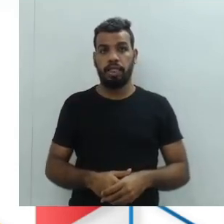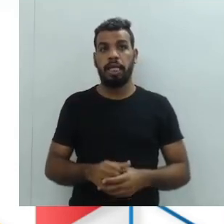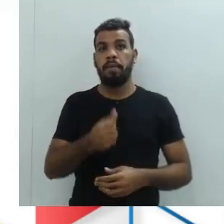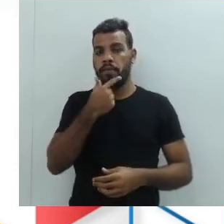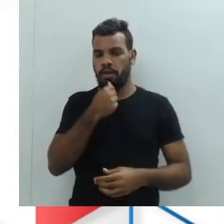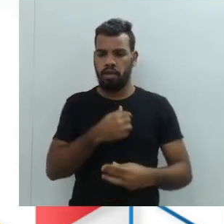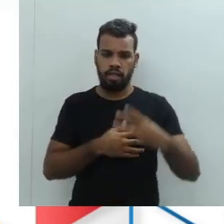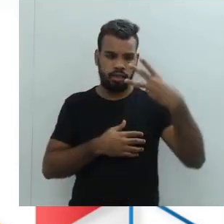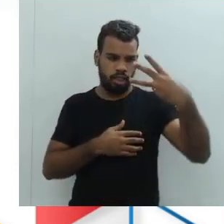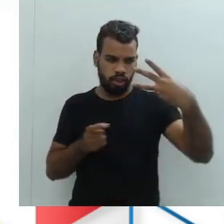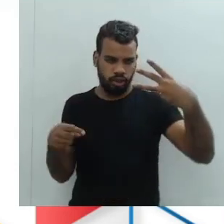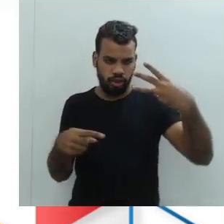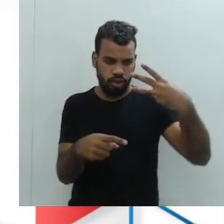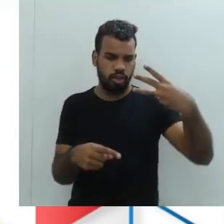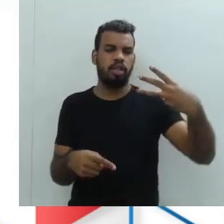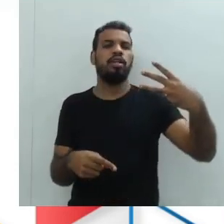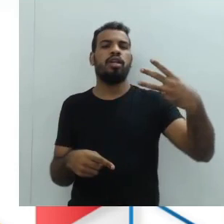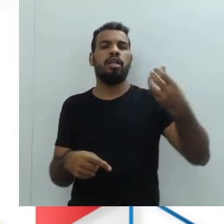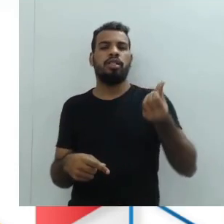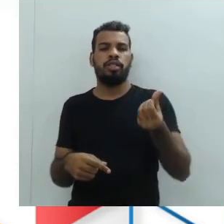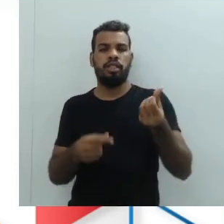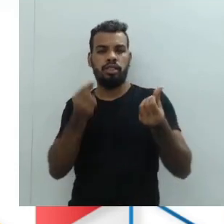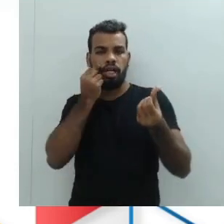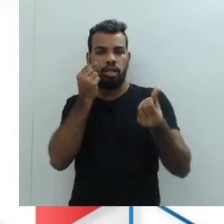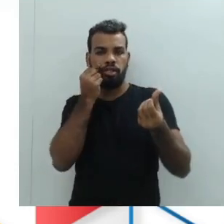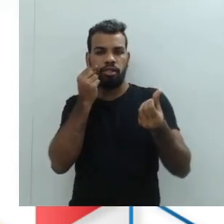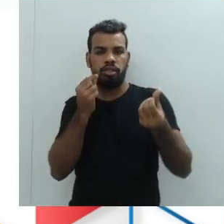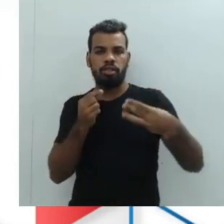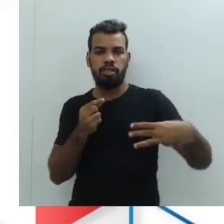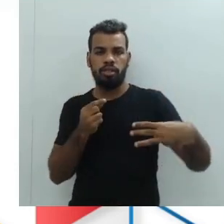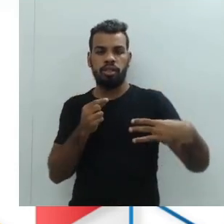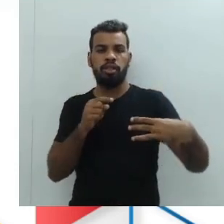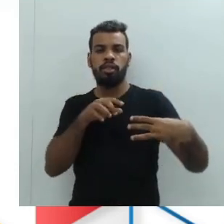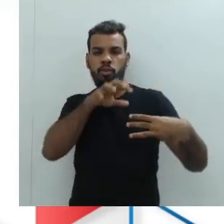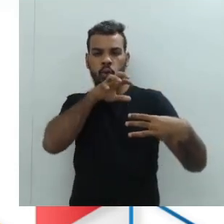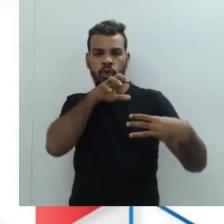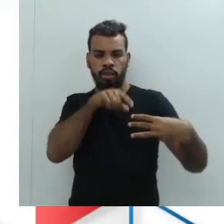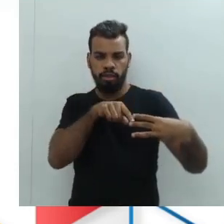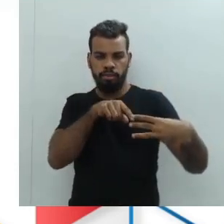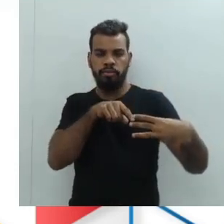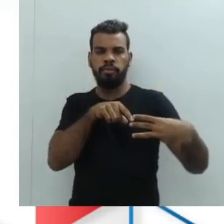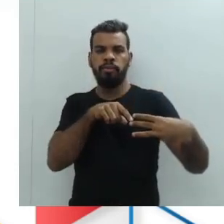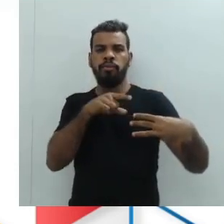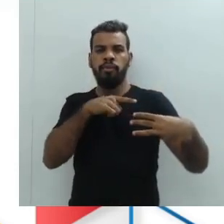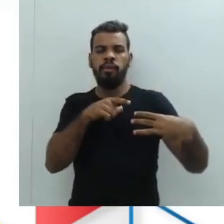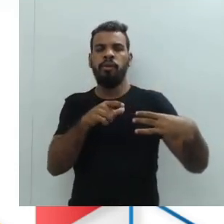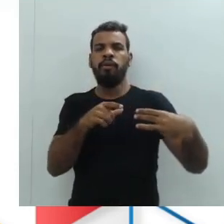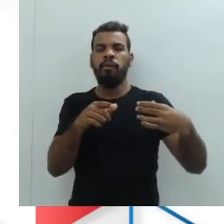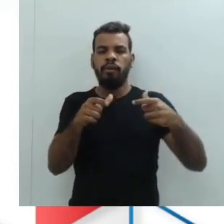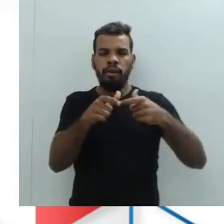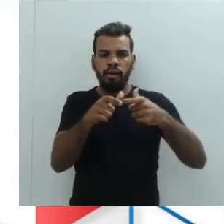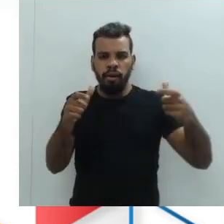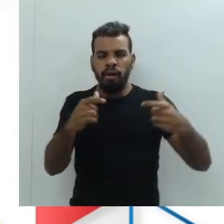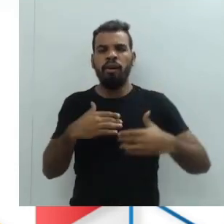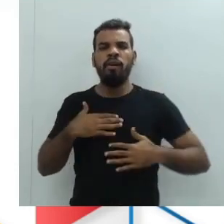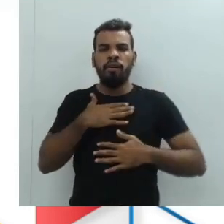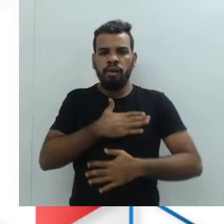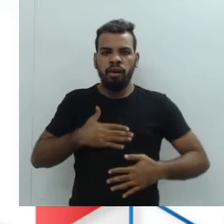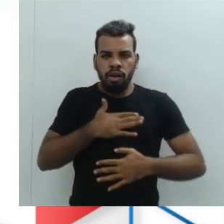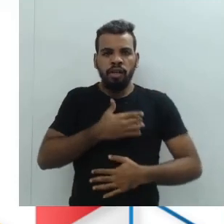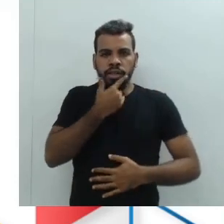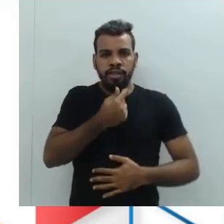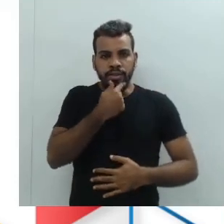Santa Cruz, 6 do Náutico e 3 do Sport. Então, a maioria dos torcedores